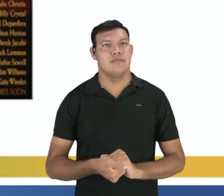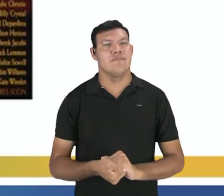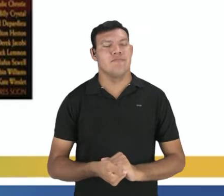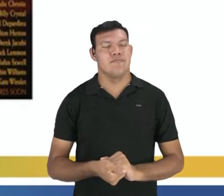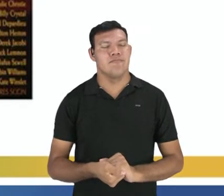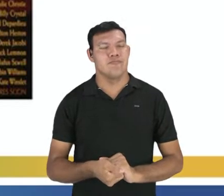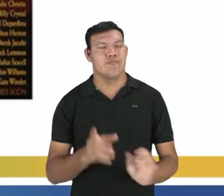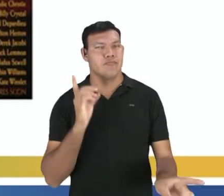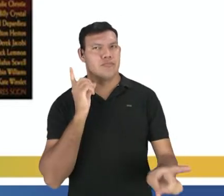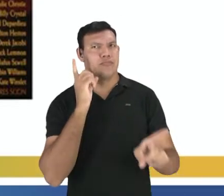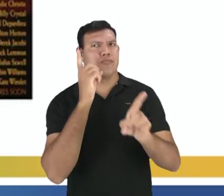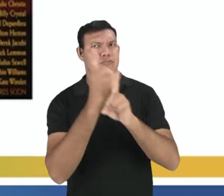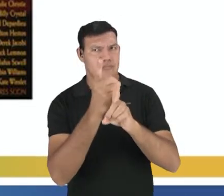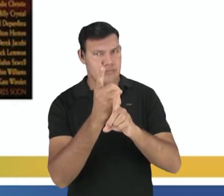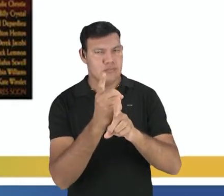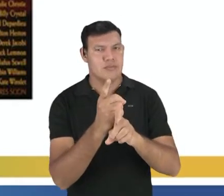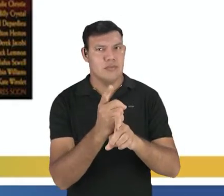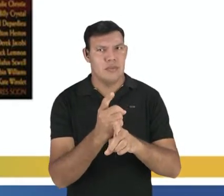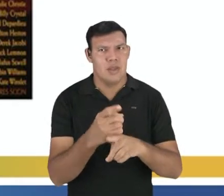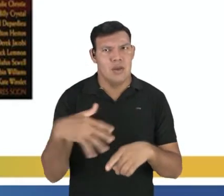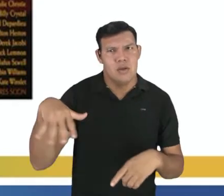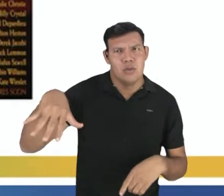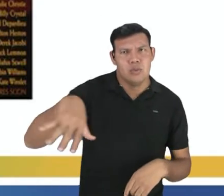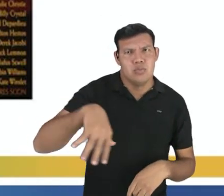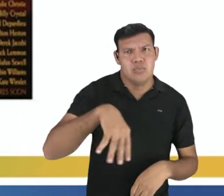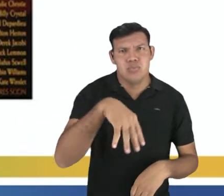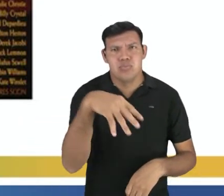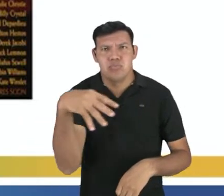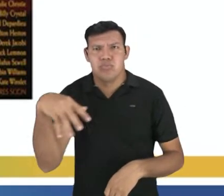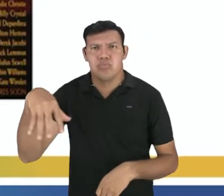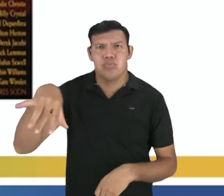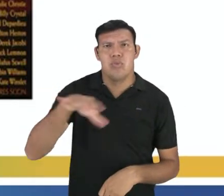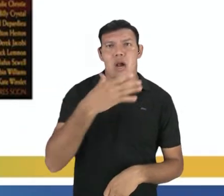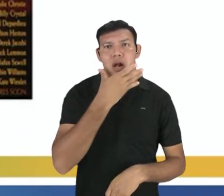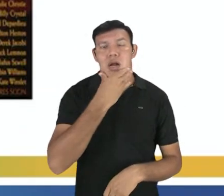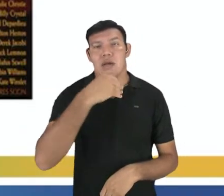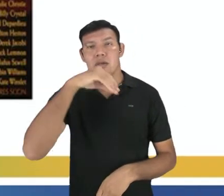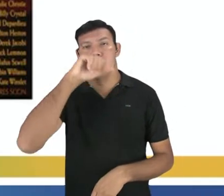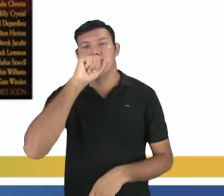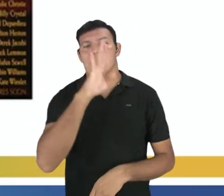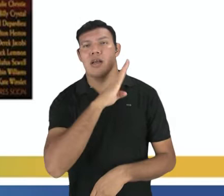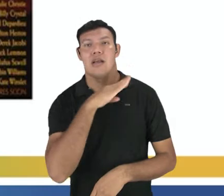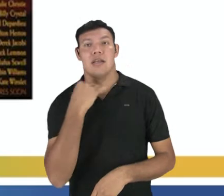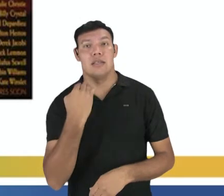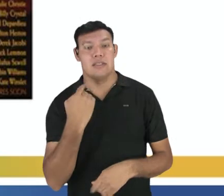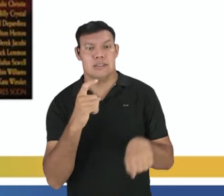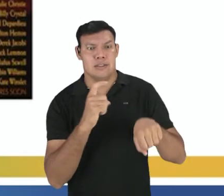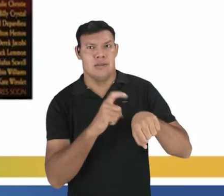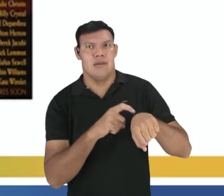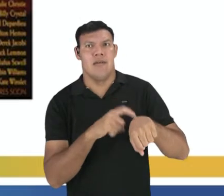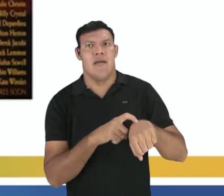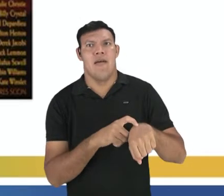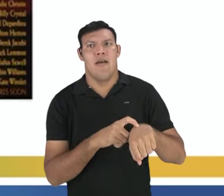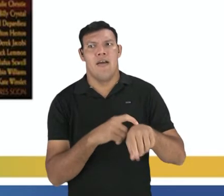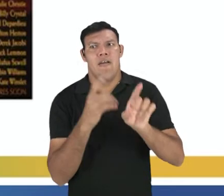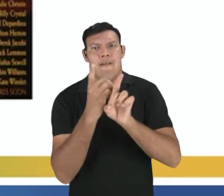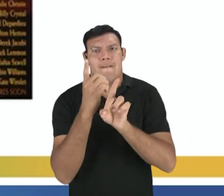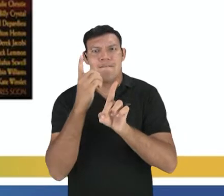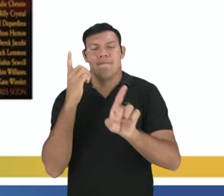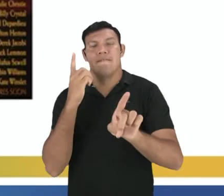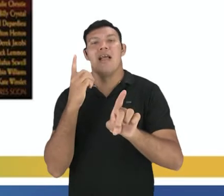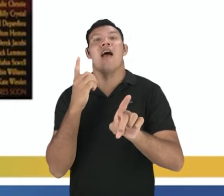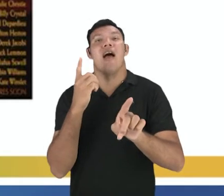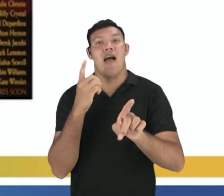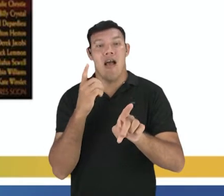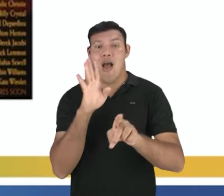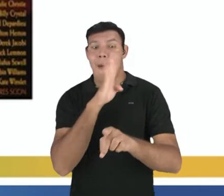ele encontra o fantasma de seu pai falecido. Nesse momento, Hamlet descobre que, na